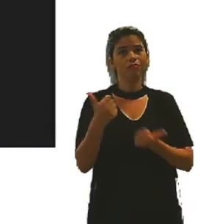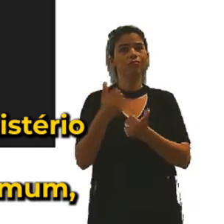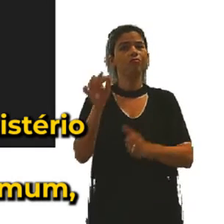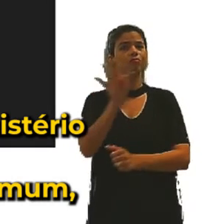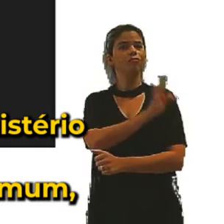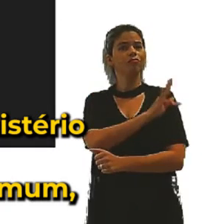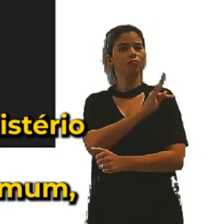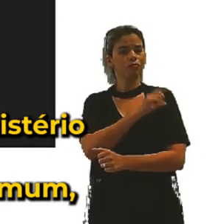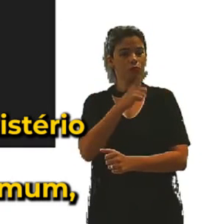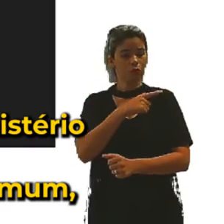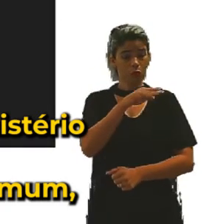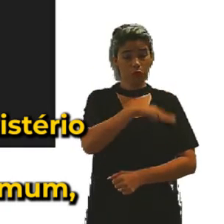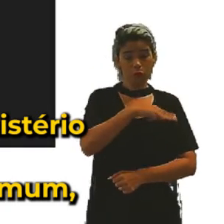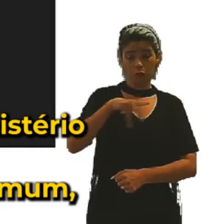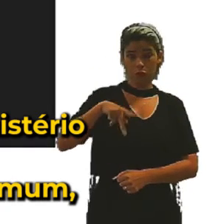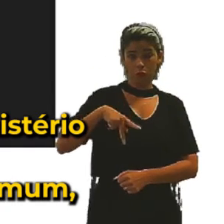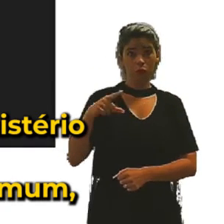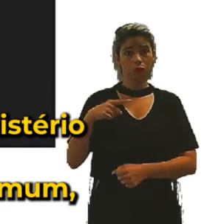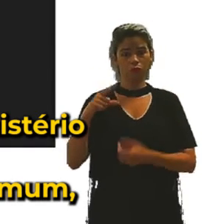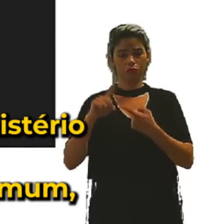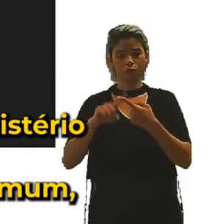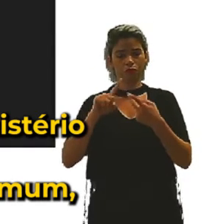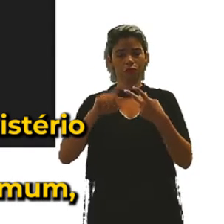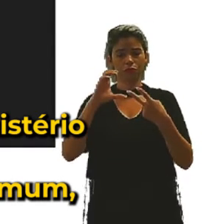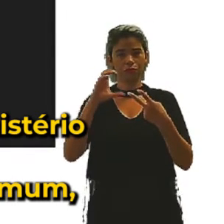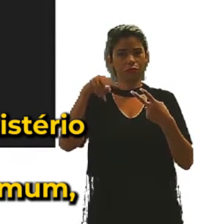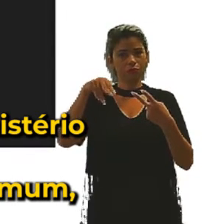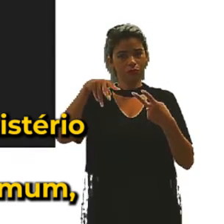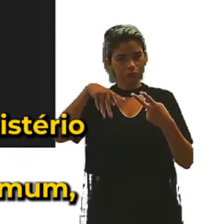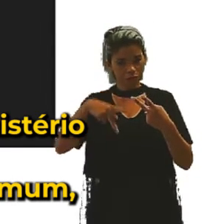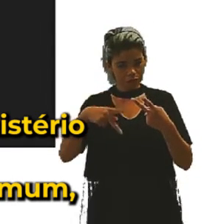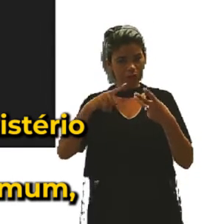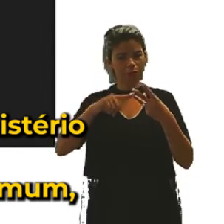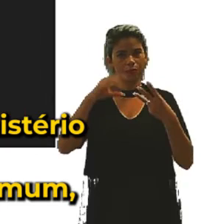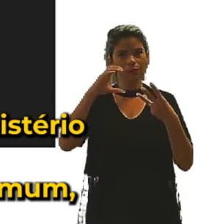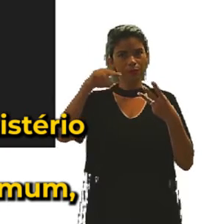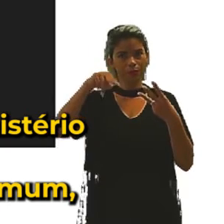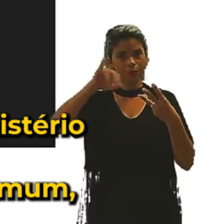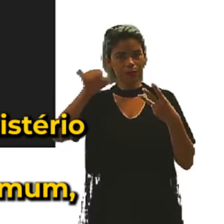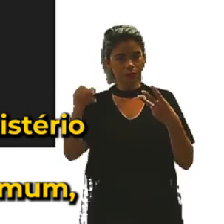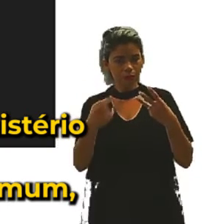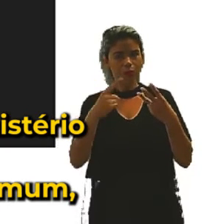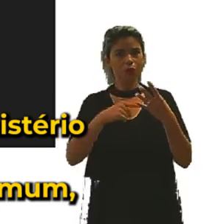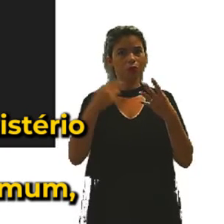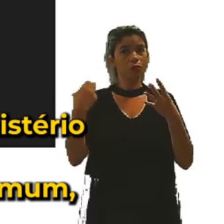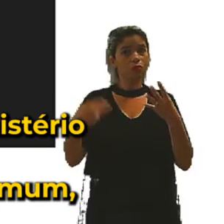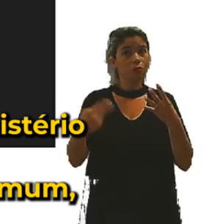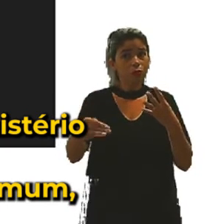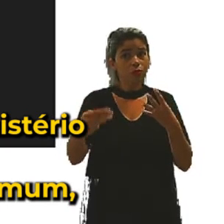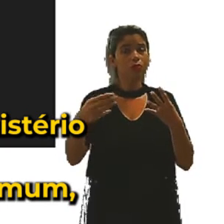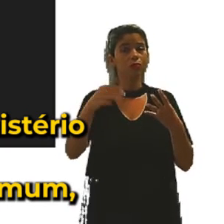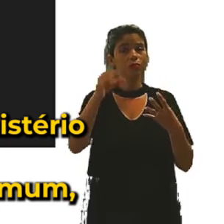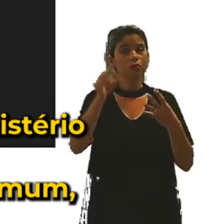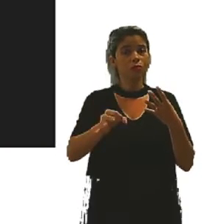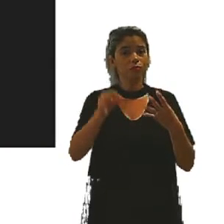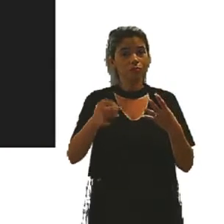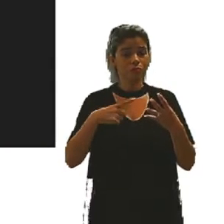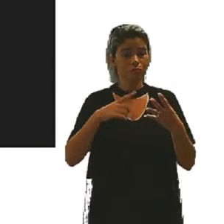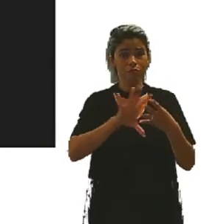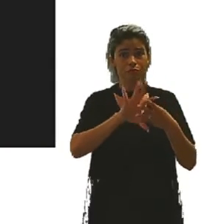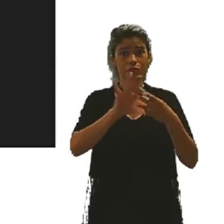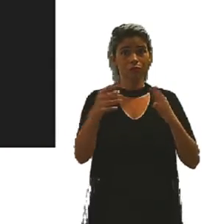celebrado entre o Ministério Público, o CNP, CNJ, Ministério dos Direitos Humanos, para a implementação de um formulário